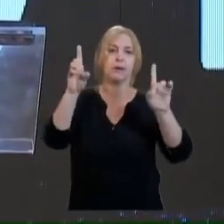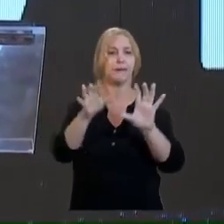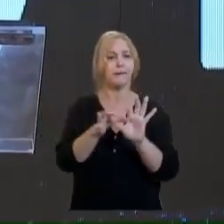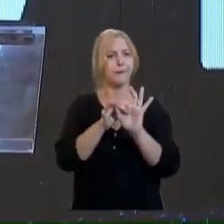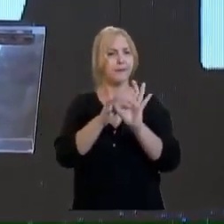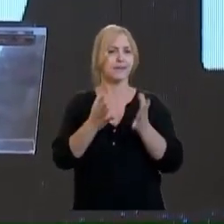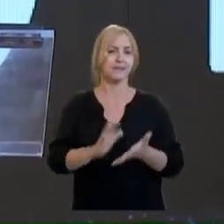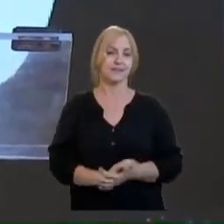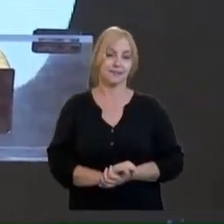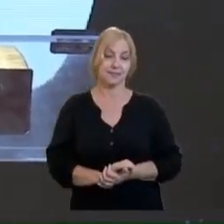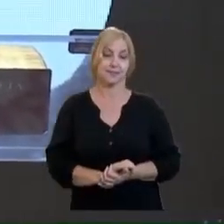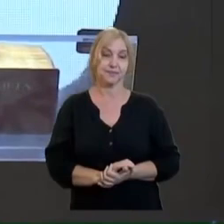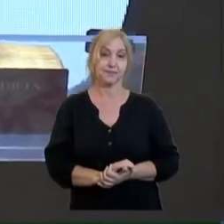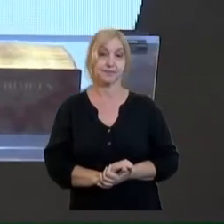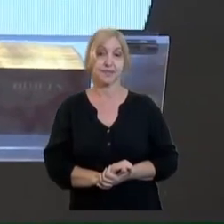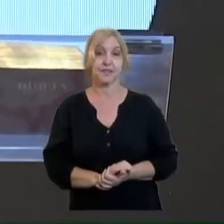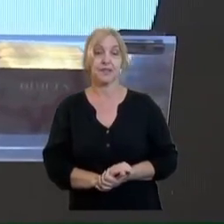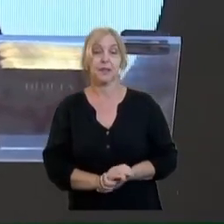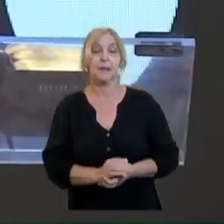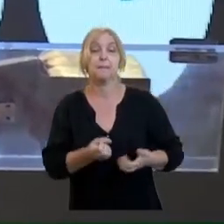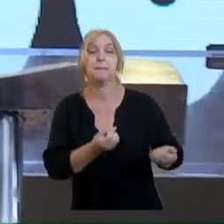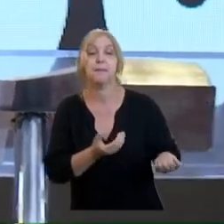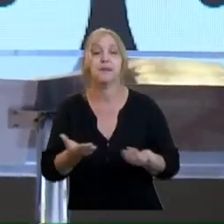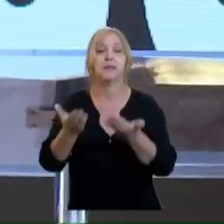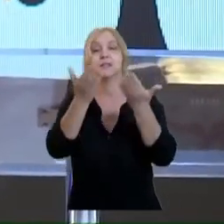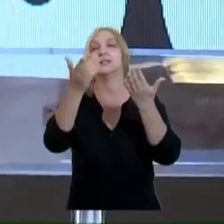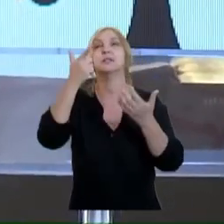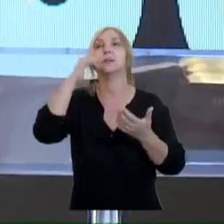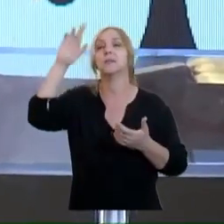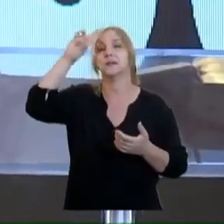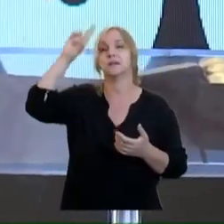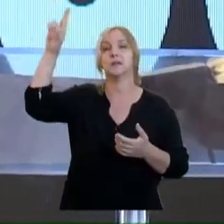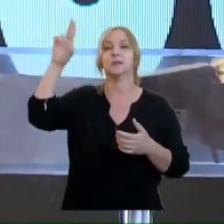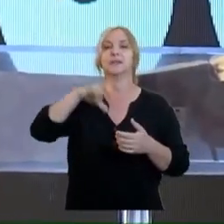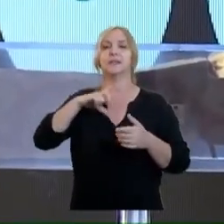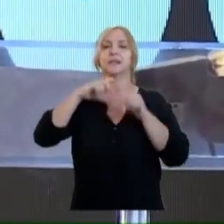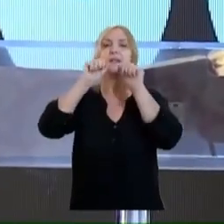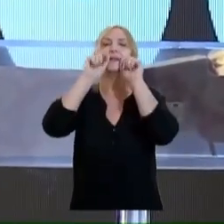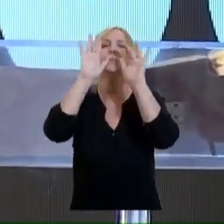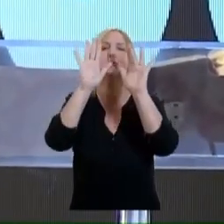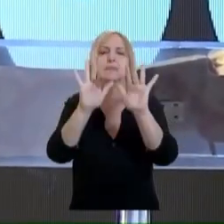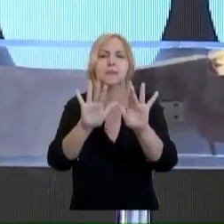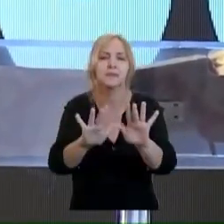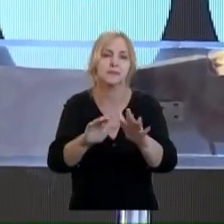Bendito Deus e Pai de nosso Senhor Jesus, que nos tem abençoado.